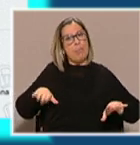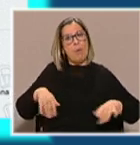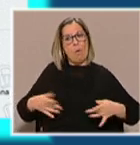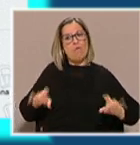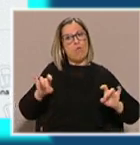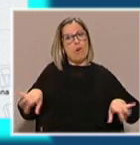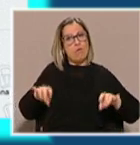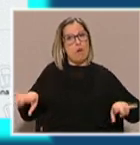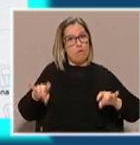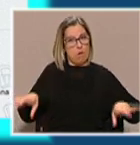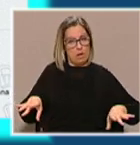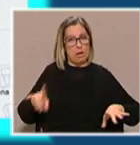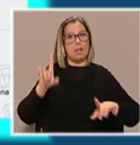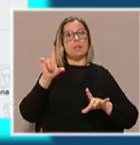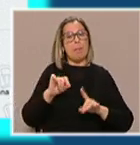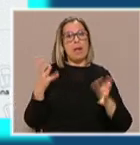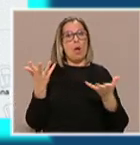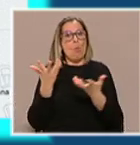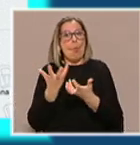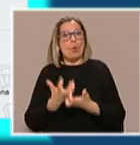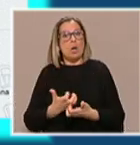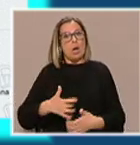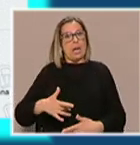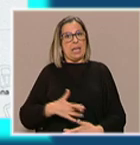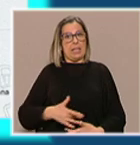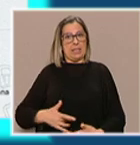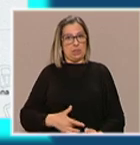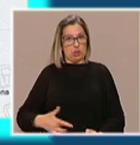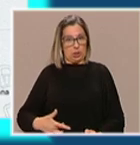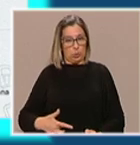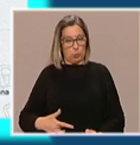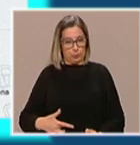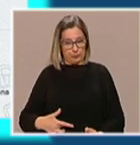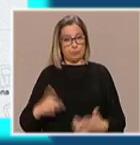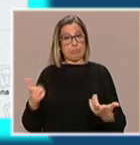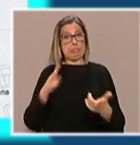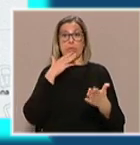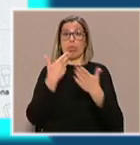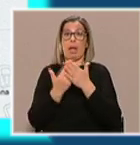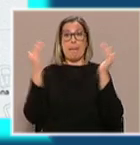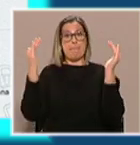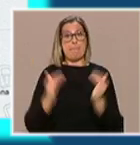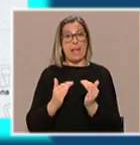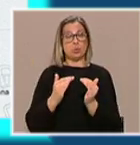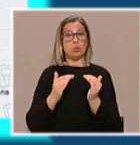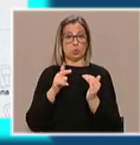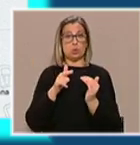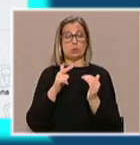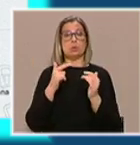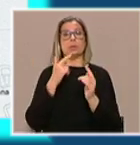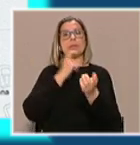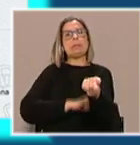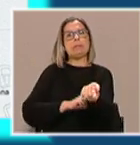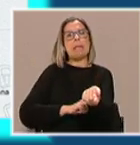a absorção intestinal. E com isto, o que é que temos? Temos uma diminuição dos níveis de cálcio no